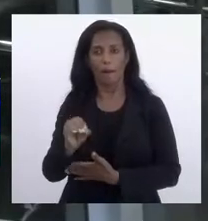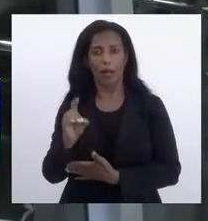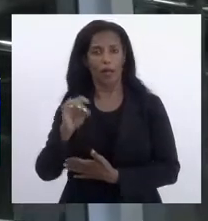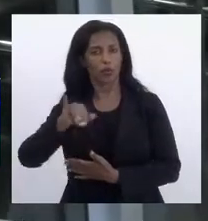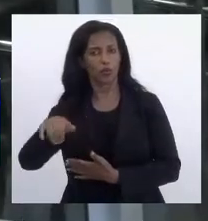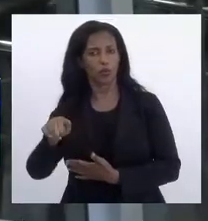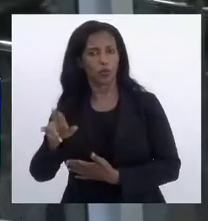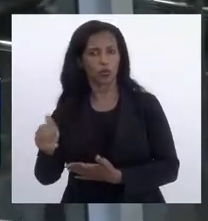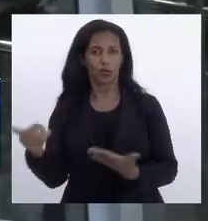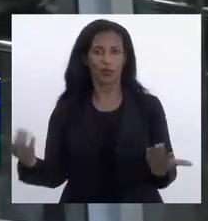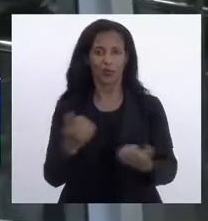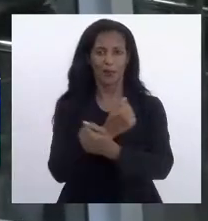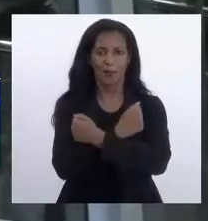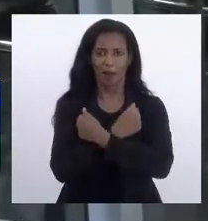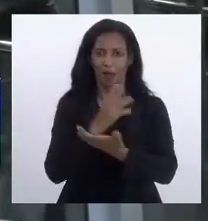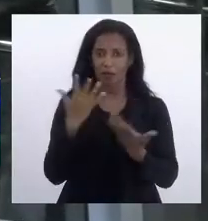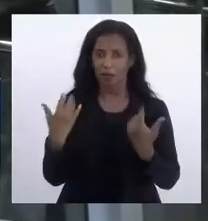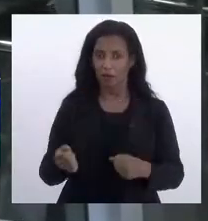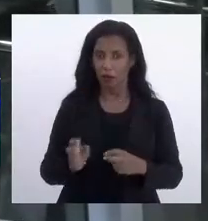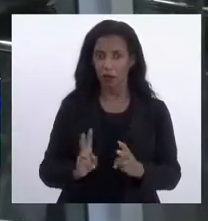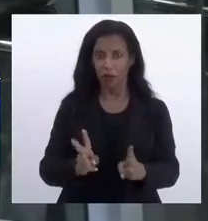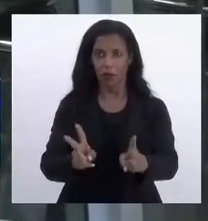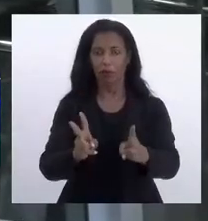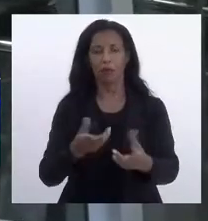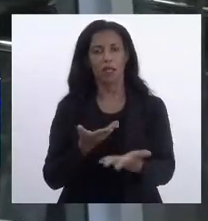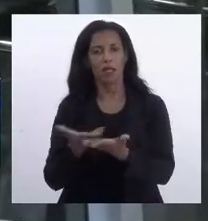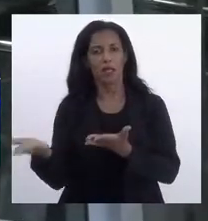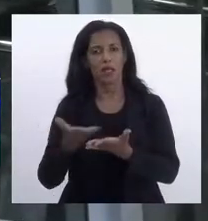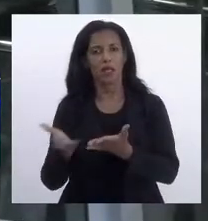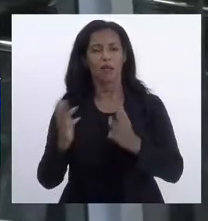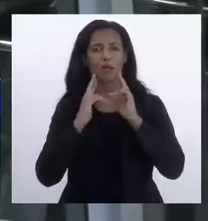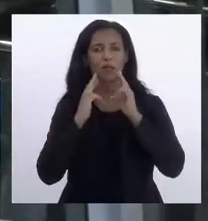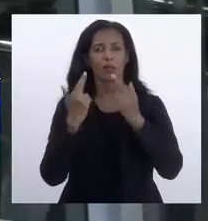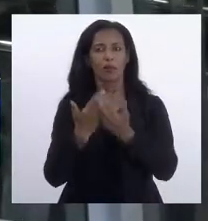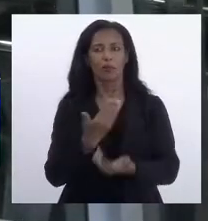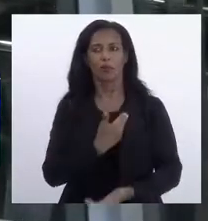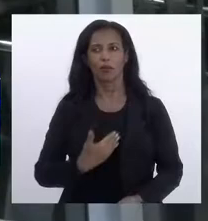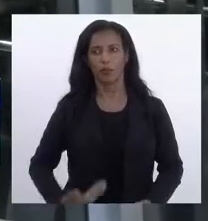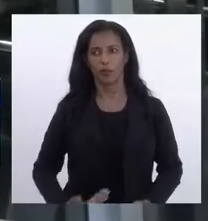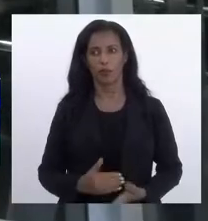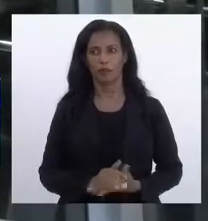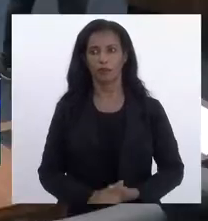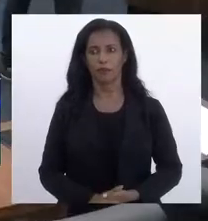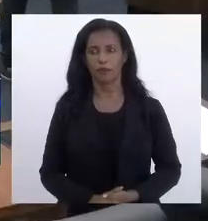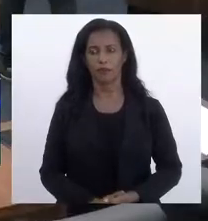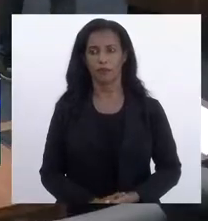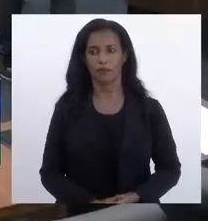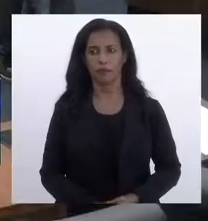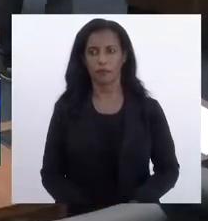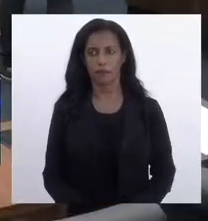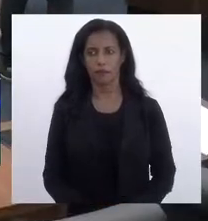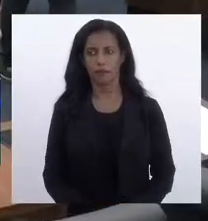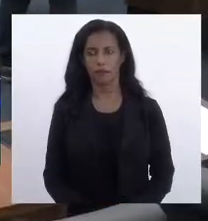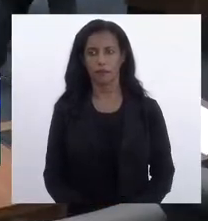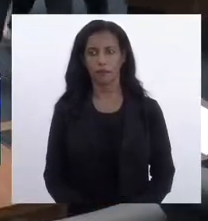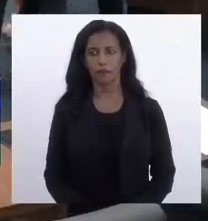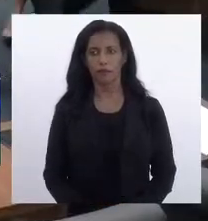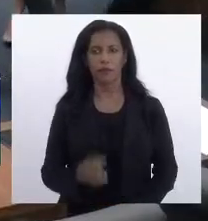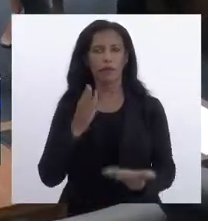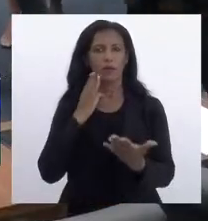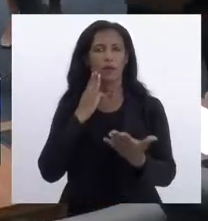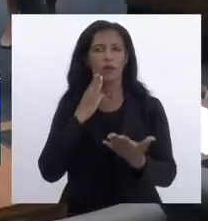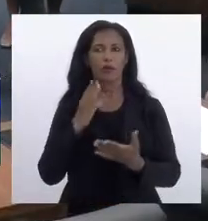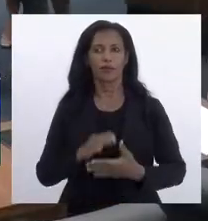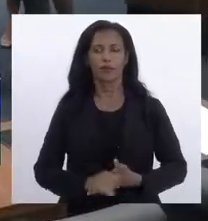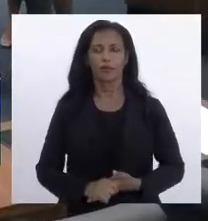fica aqui o nosso abraço e vamos seguir aí encaminhando essa audiência pública. Deputado Valdec, por gentileza,